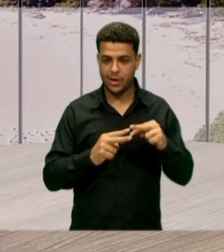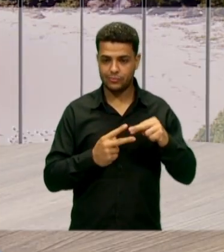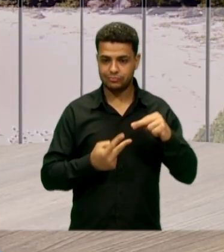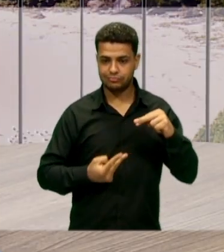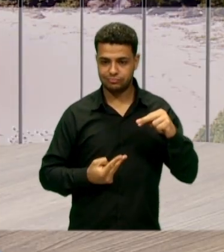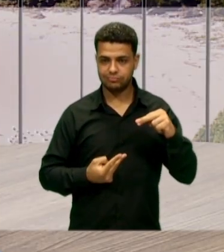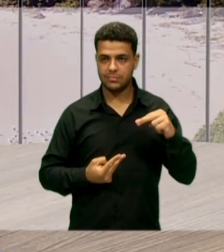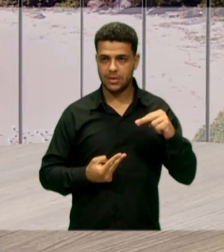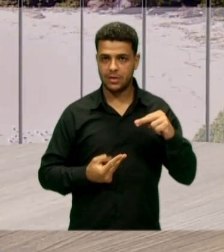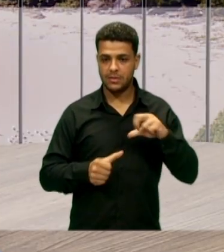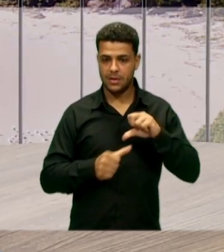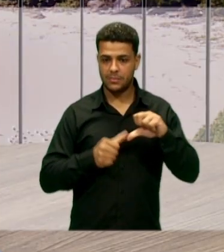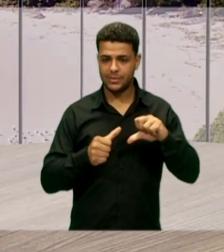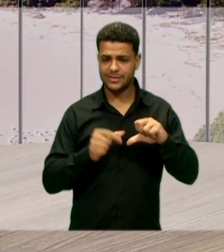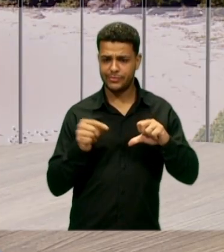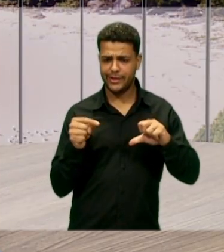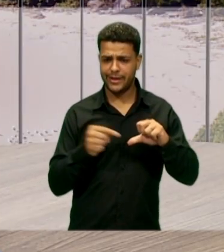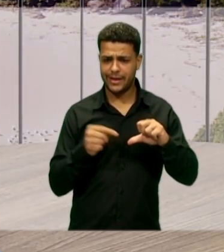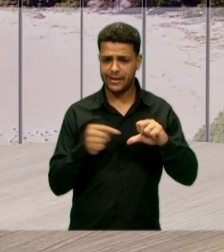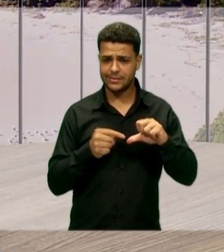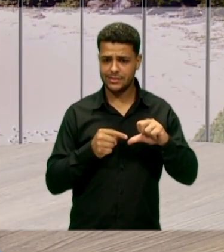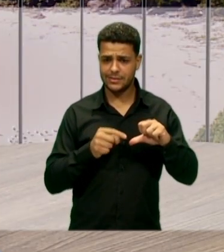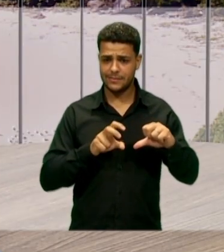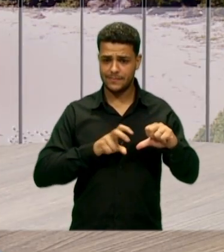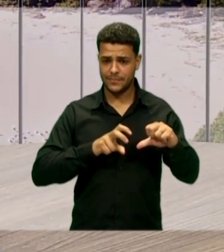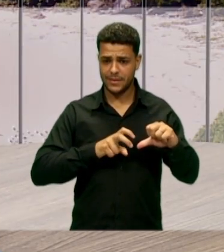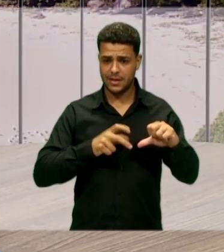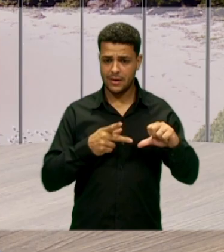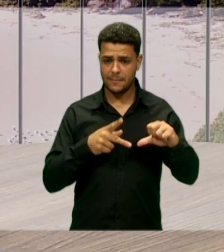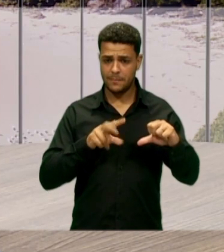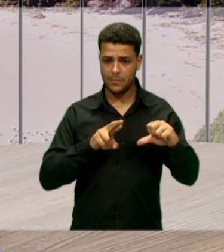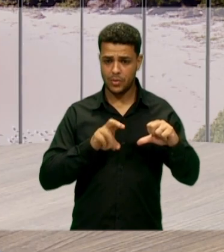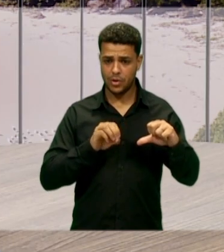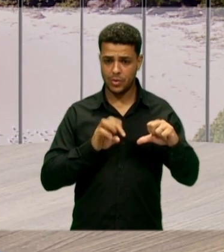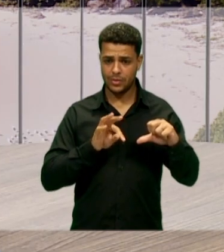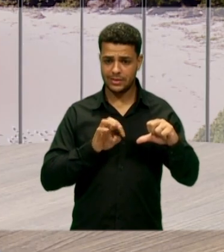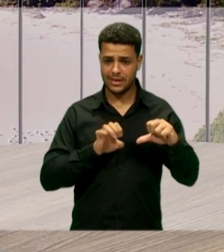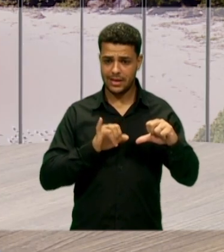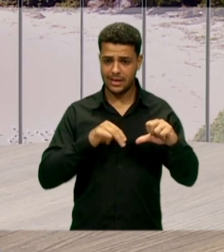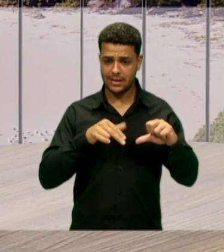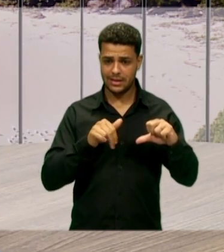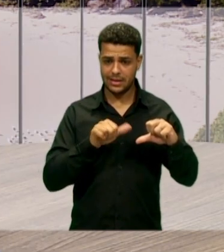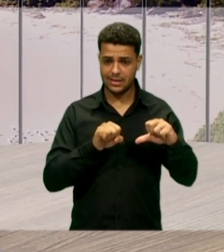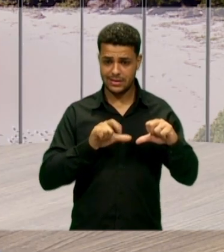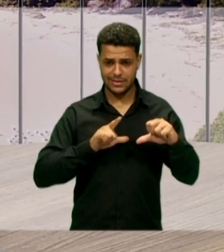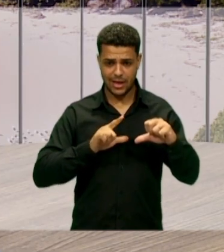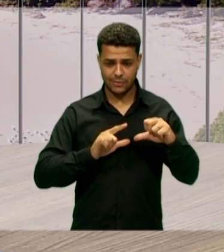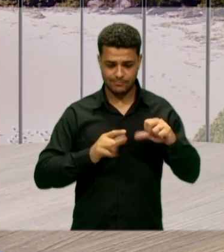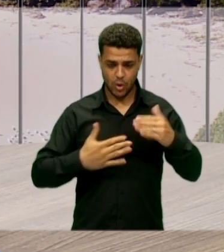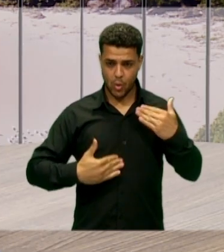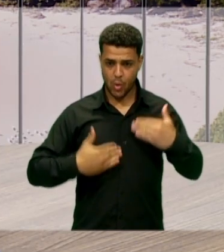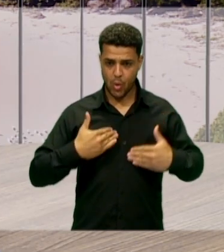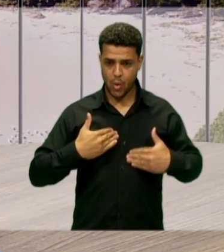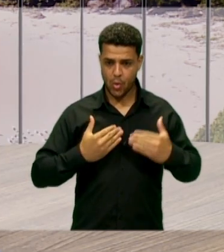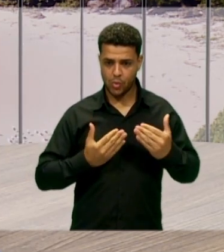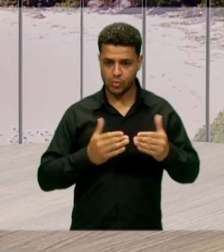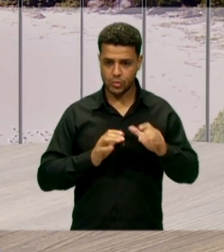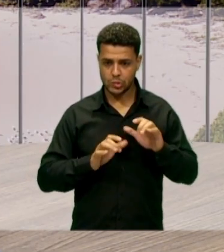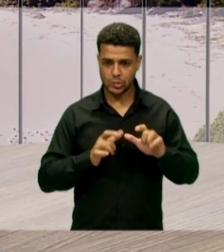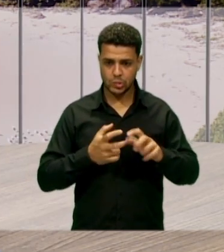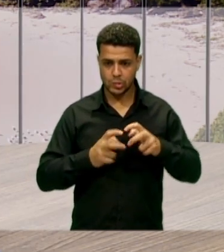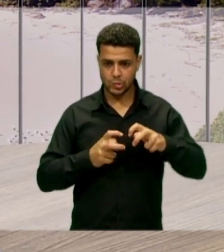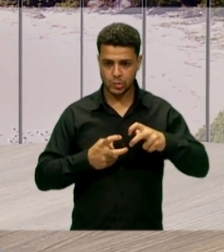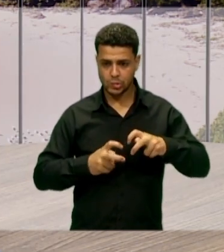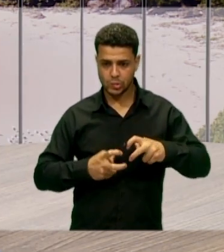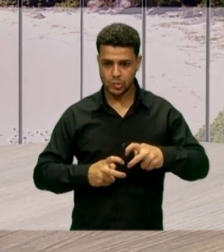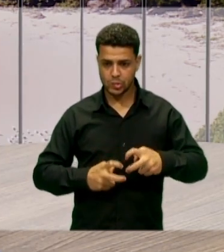código genético, e essas proteínas elas podem trazer algum tipo de comportamento diferente da célula tumoral. Então, o